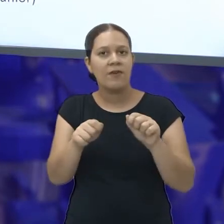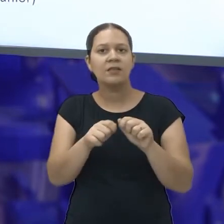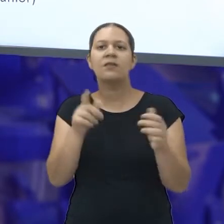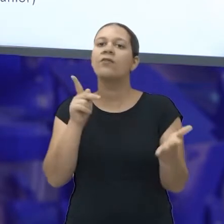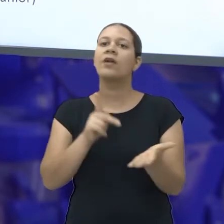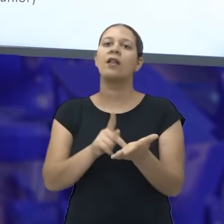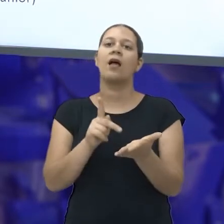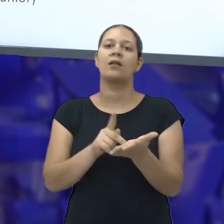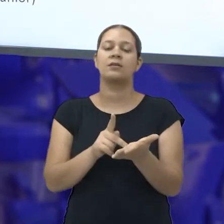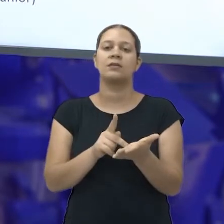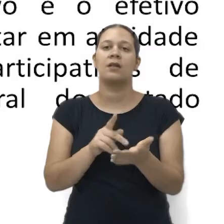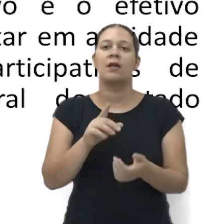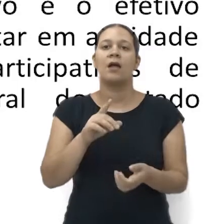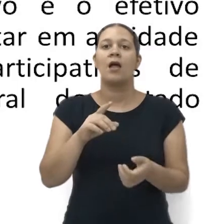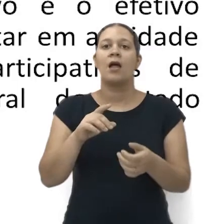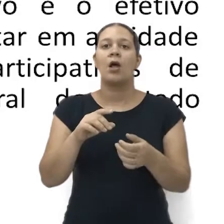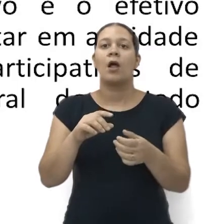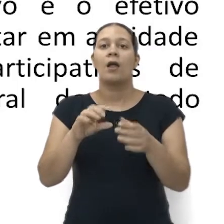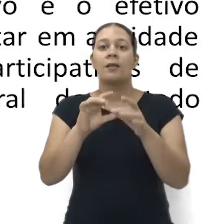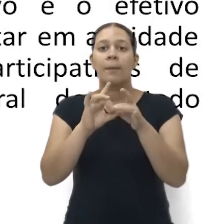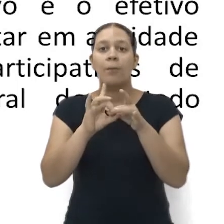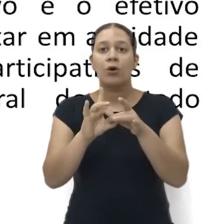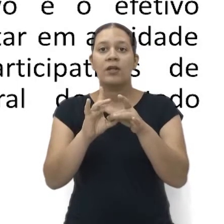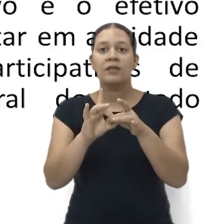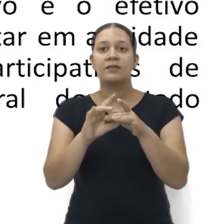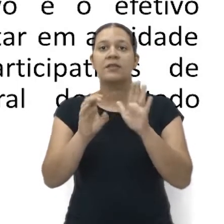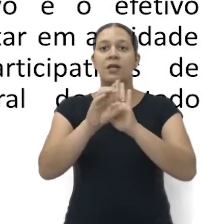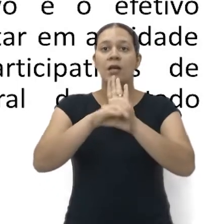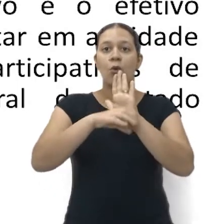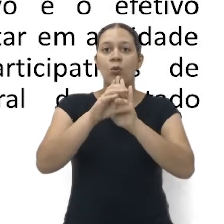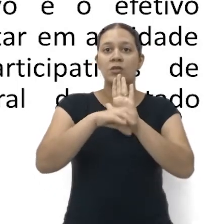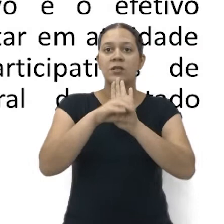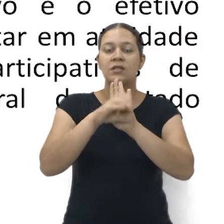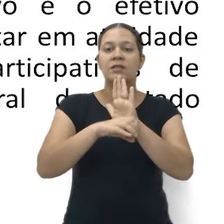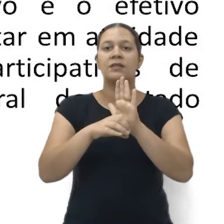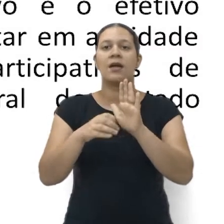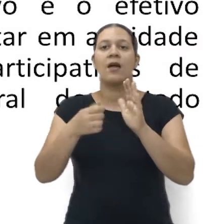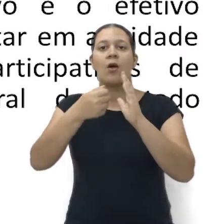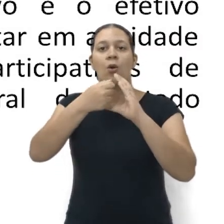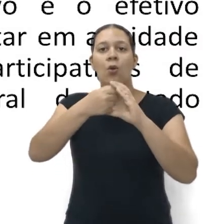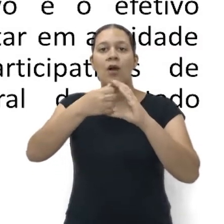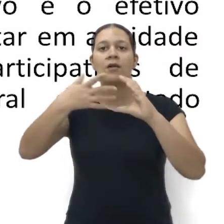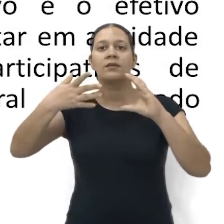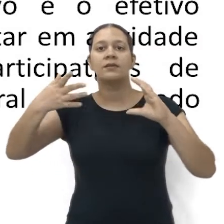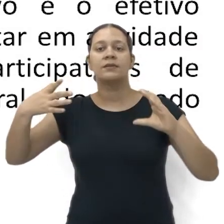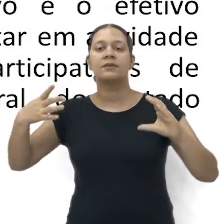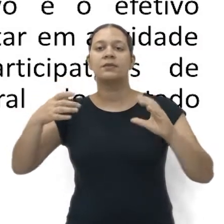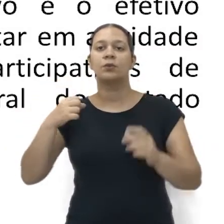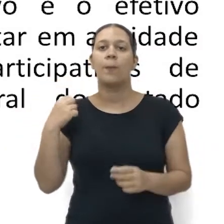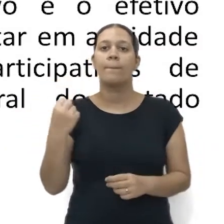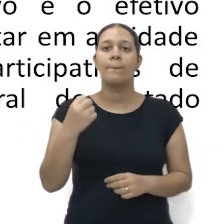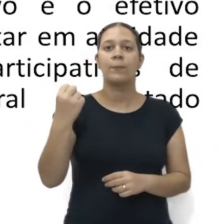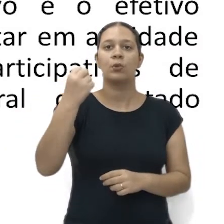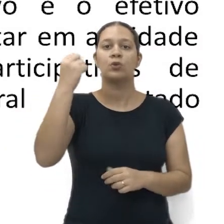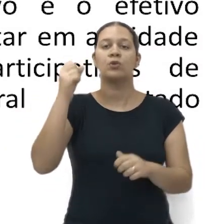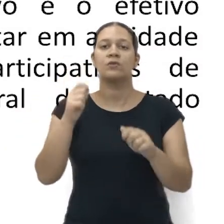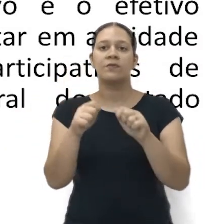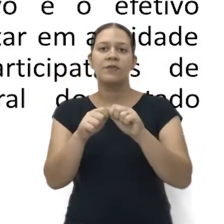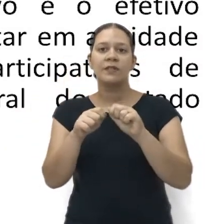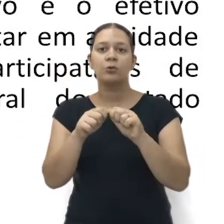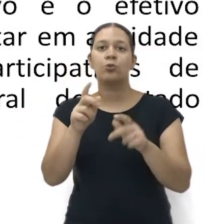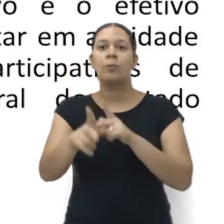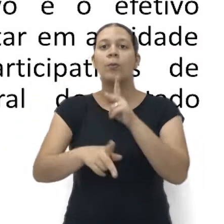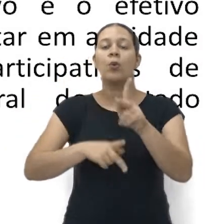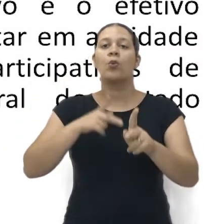né? Democracia, como a gente pode ver aqui no conceito, né, caracteriza-se pelo poder exercido pelo